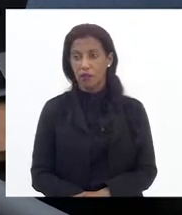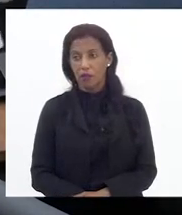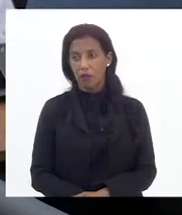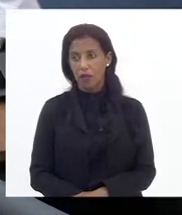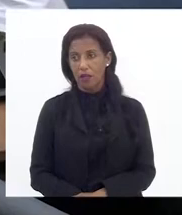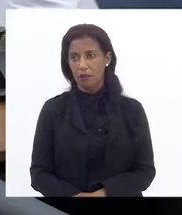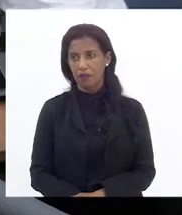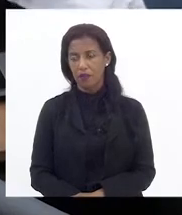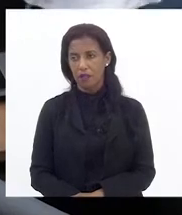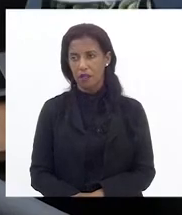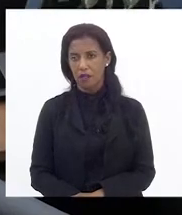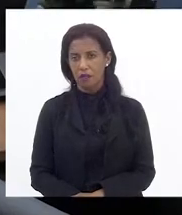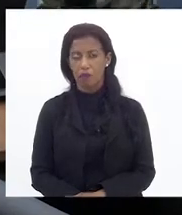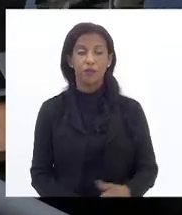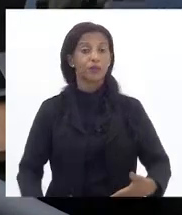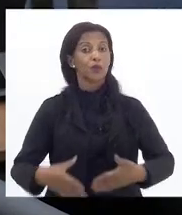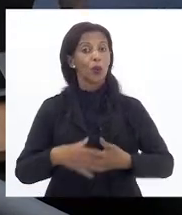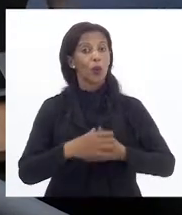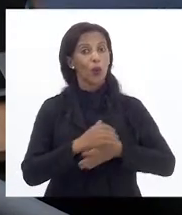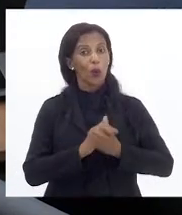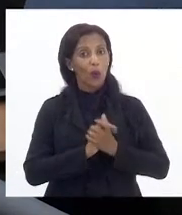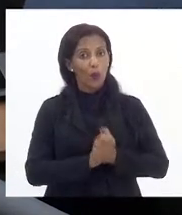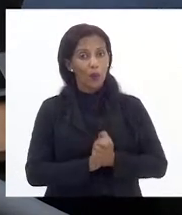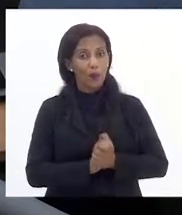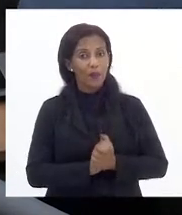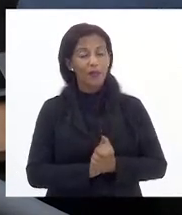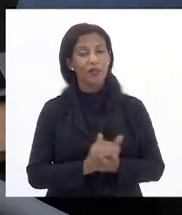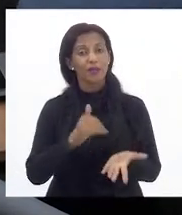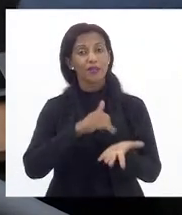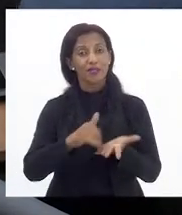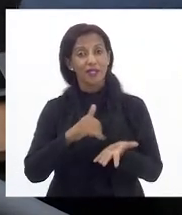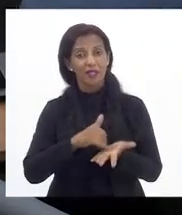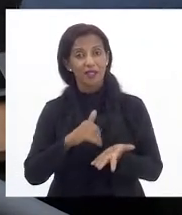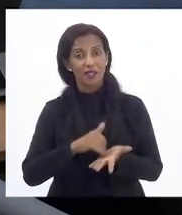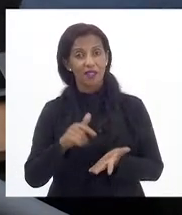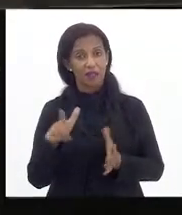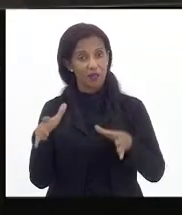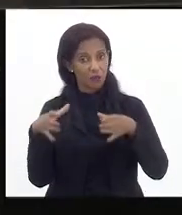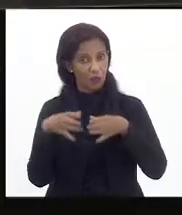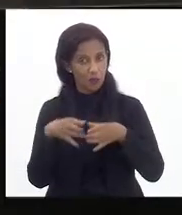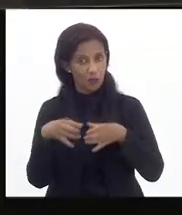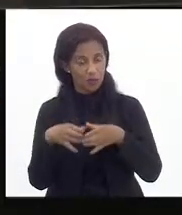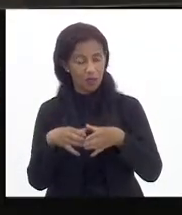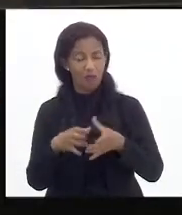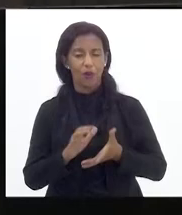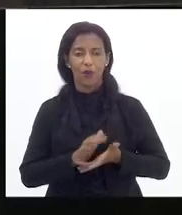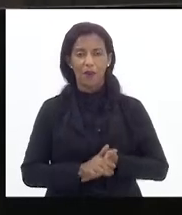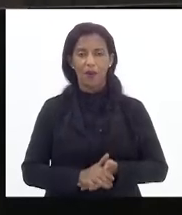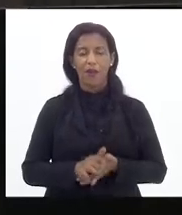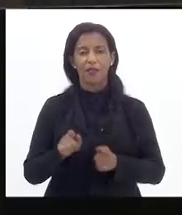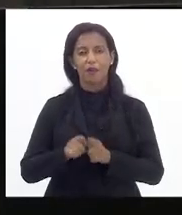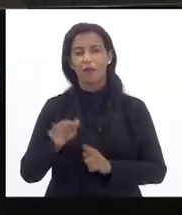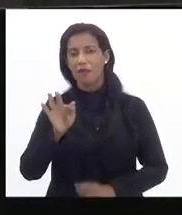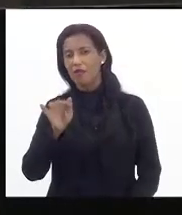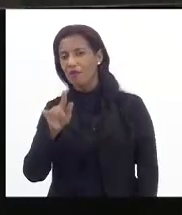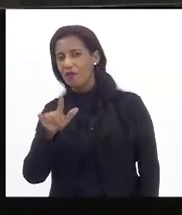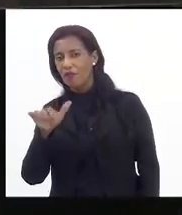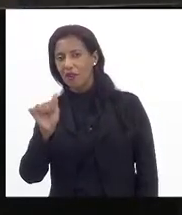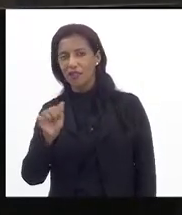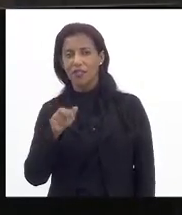o cumprimentando o secretário dessa comissão cumprimento ano também secretário de fazenda